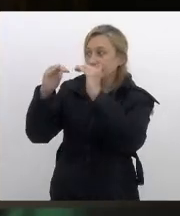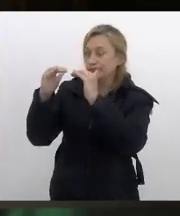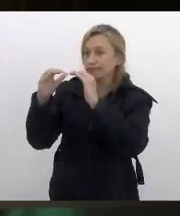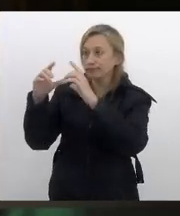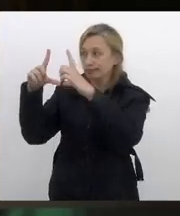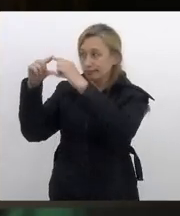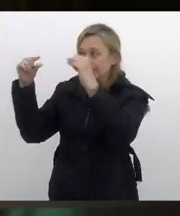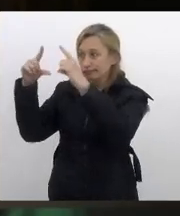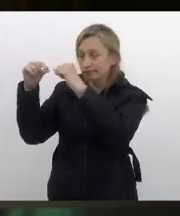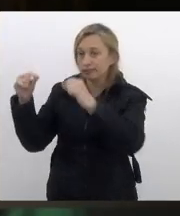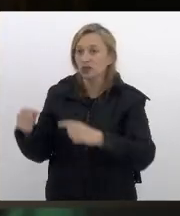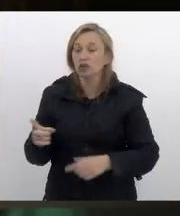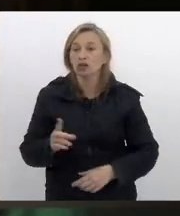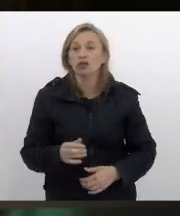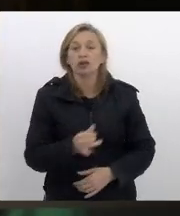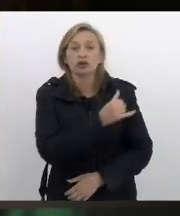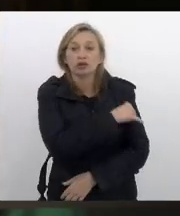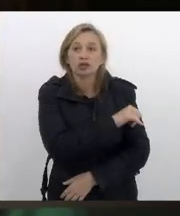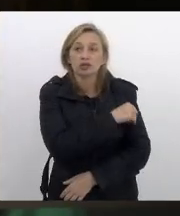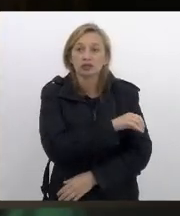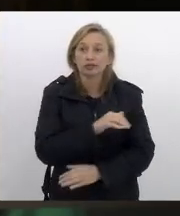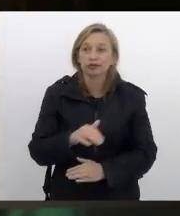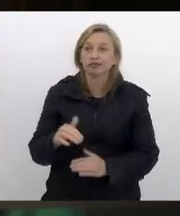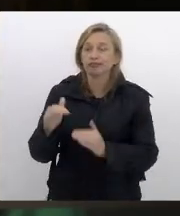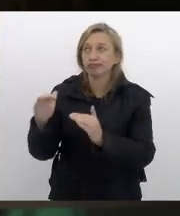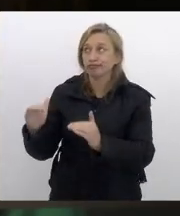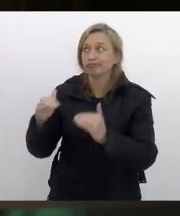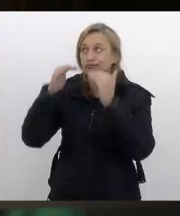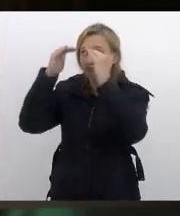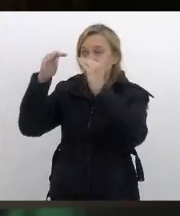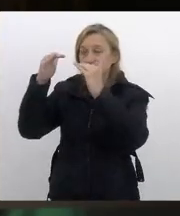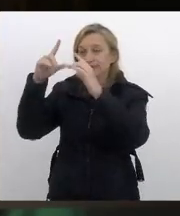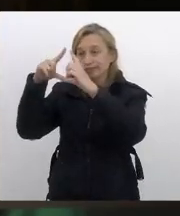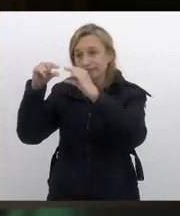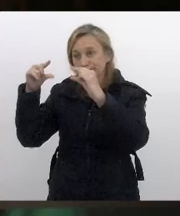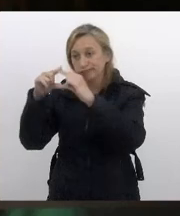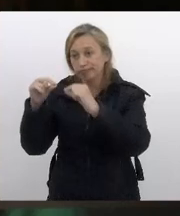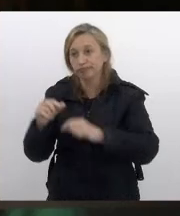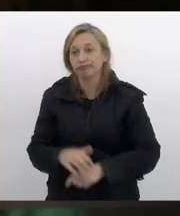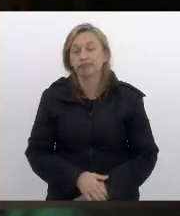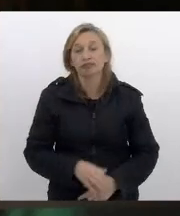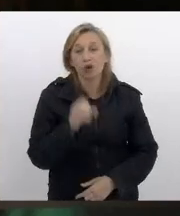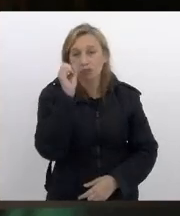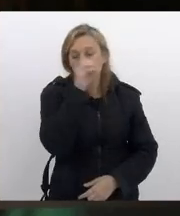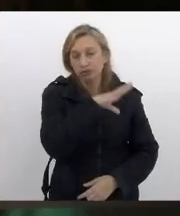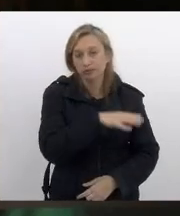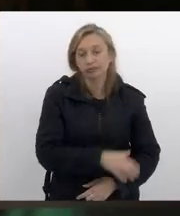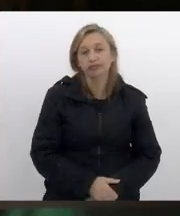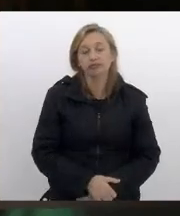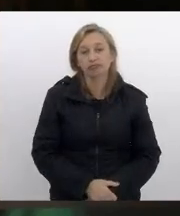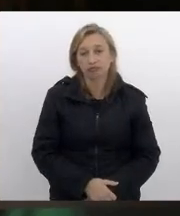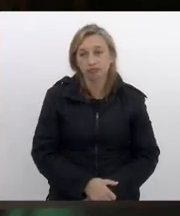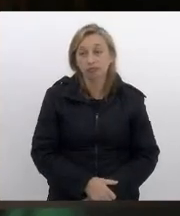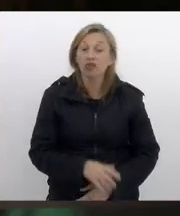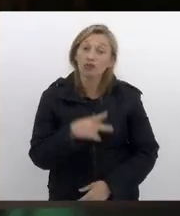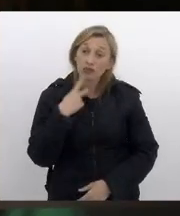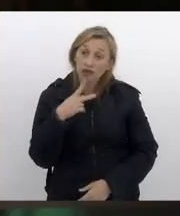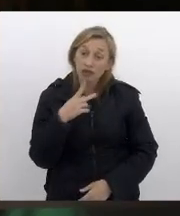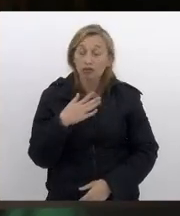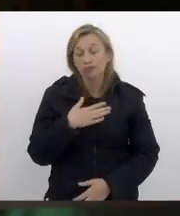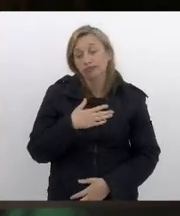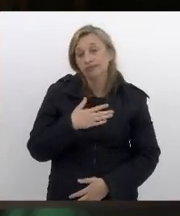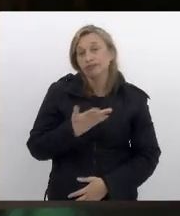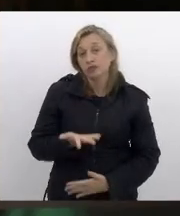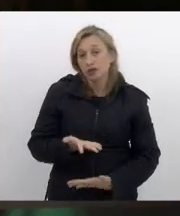Colônia. O Rio de Janeiro continua se submetendo a Brasília. É um absurdo. Vão até falar a minha fala